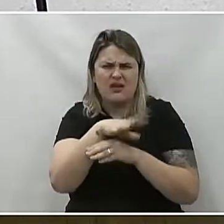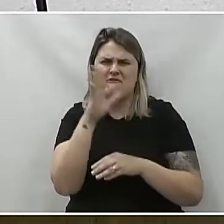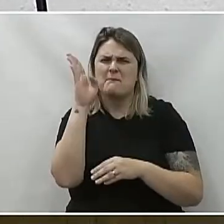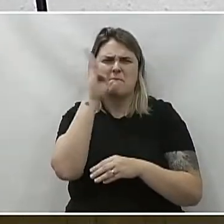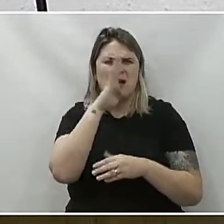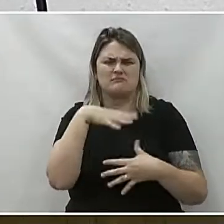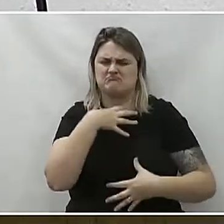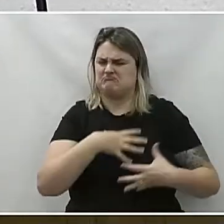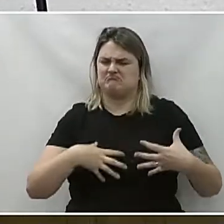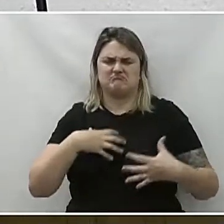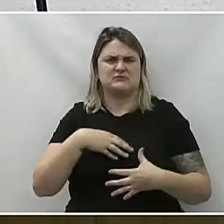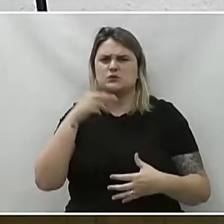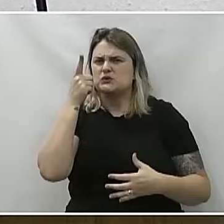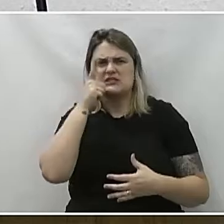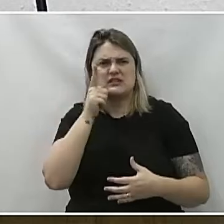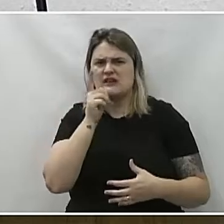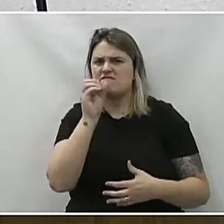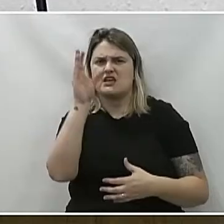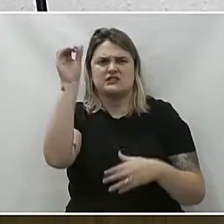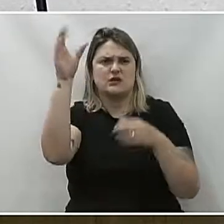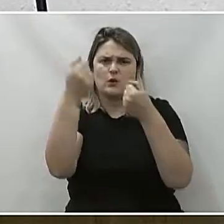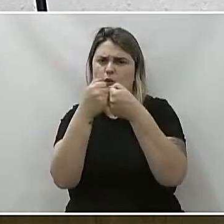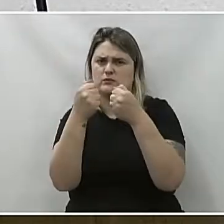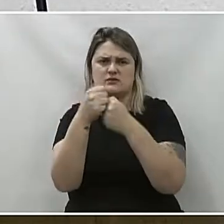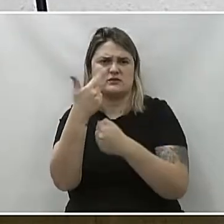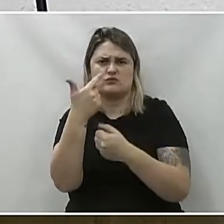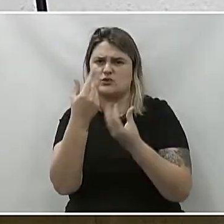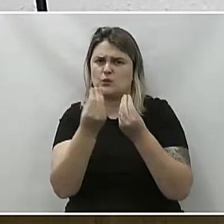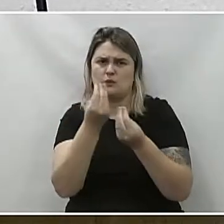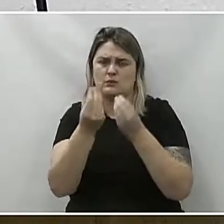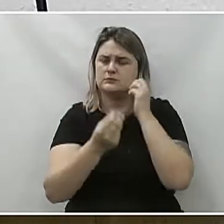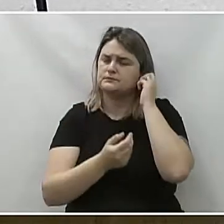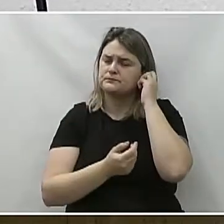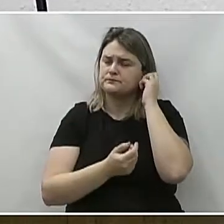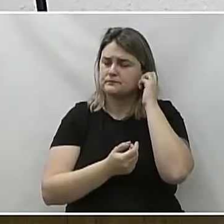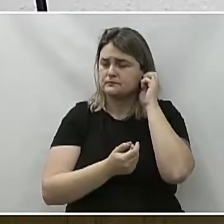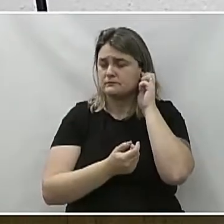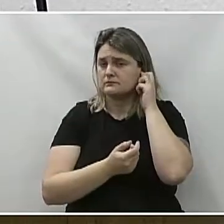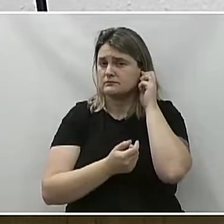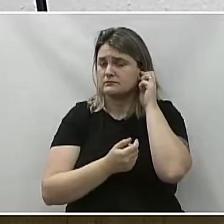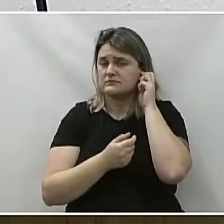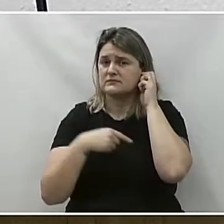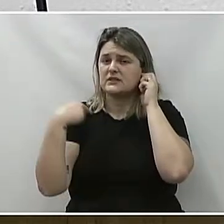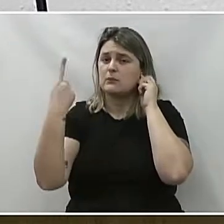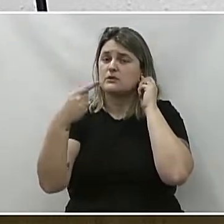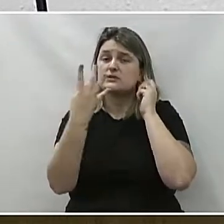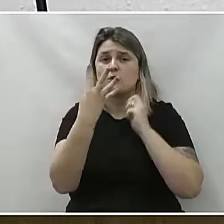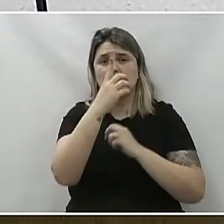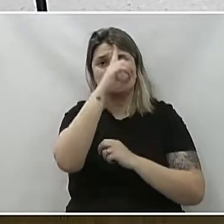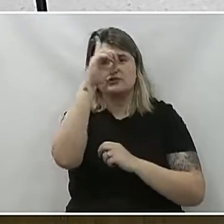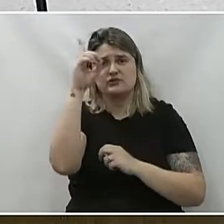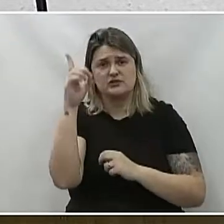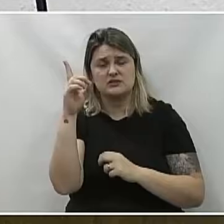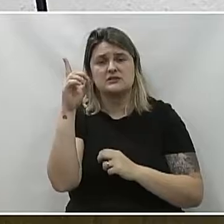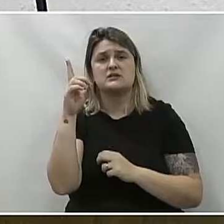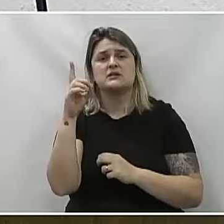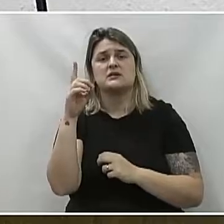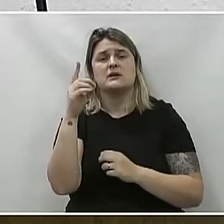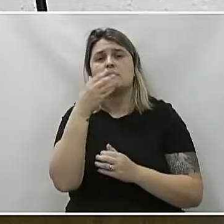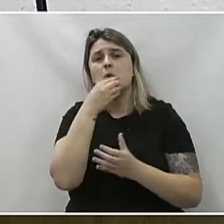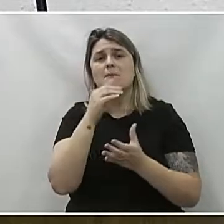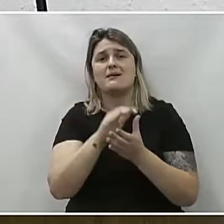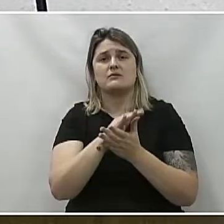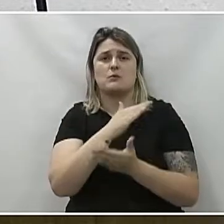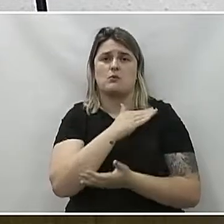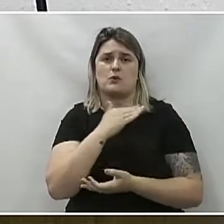não tinha condições de viajar de ônibus, gente. Não tinha como. E como eu falei para vocês, dali 4 dias ele acabou vindo